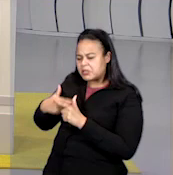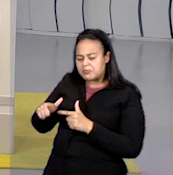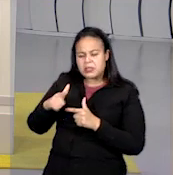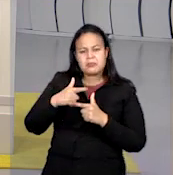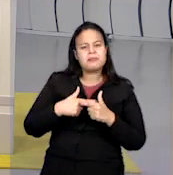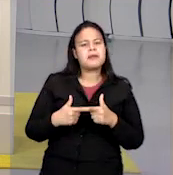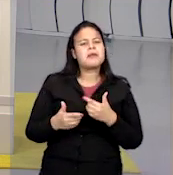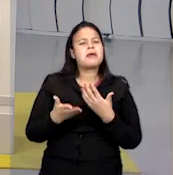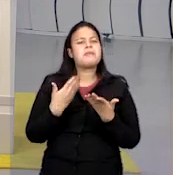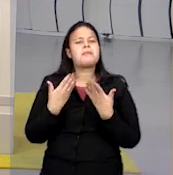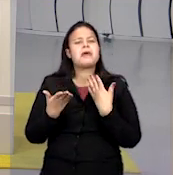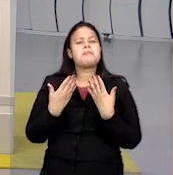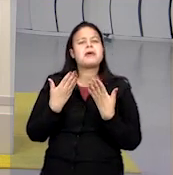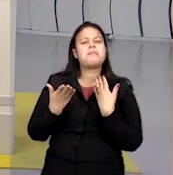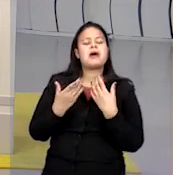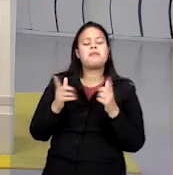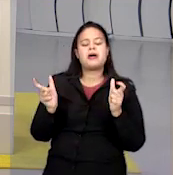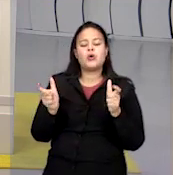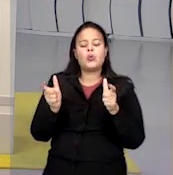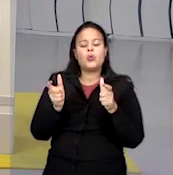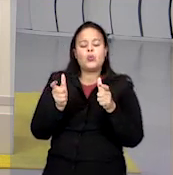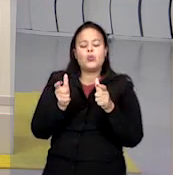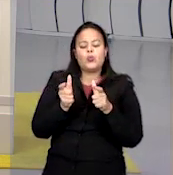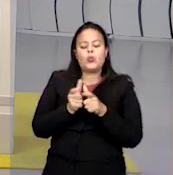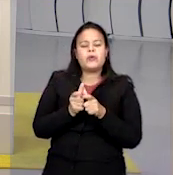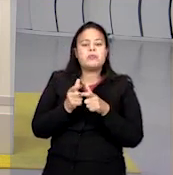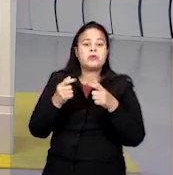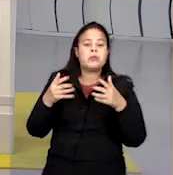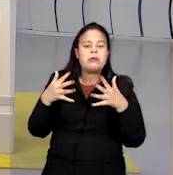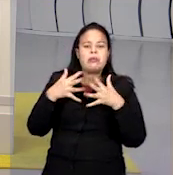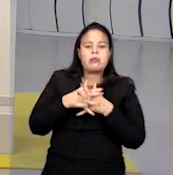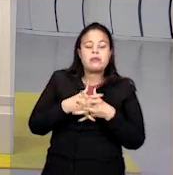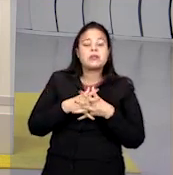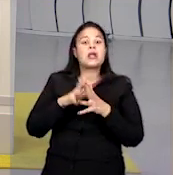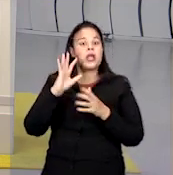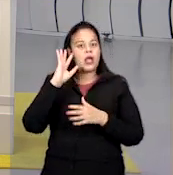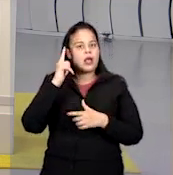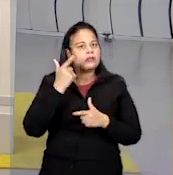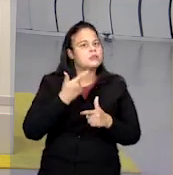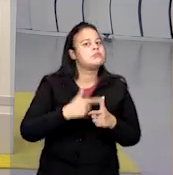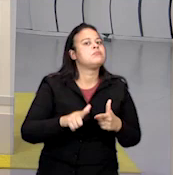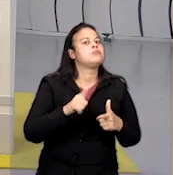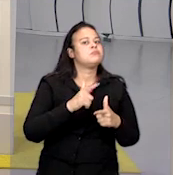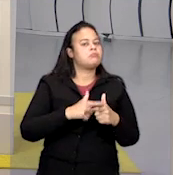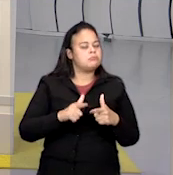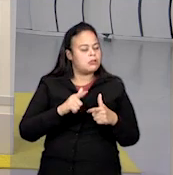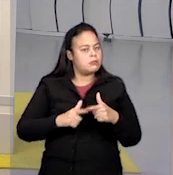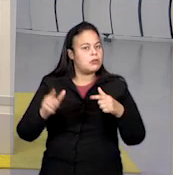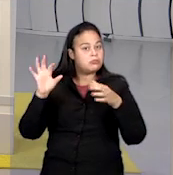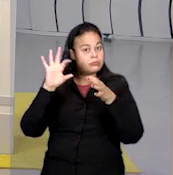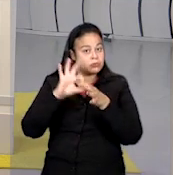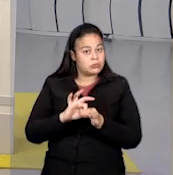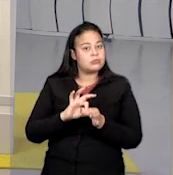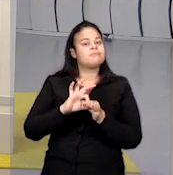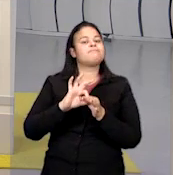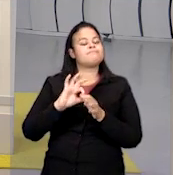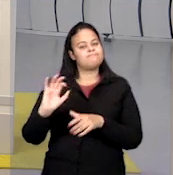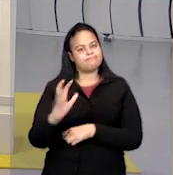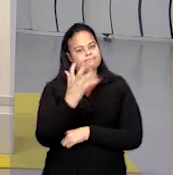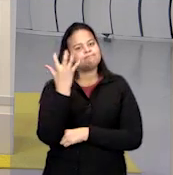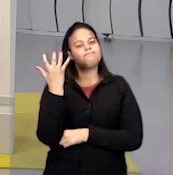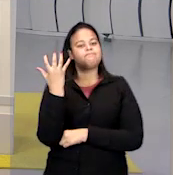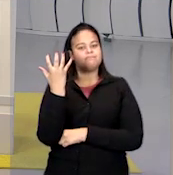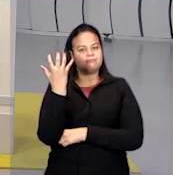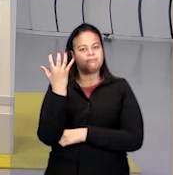gente poder minimizar esses impactos e resolver problemas que já estão instalados na nossa